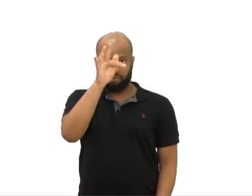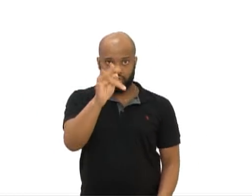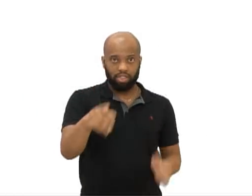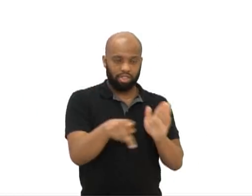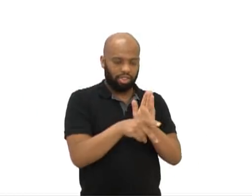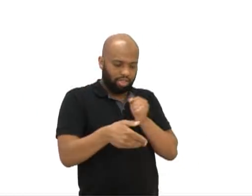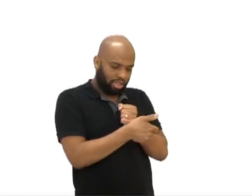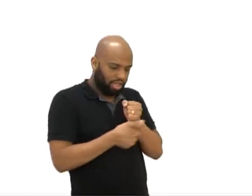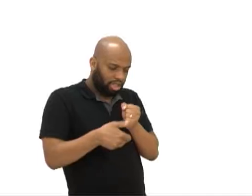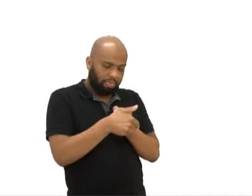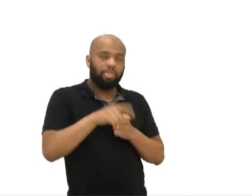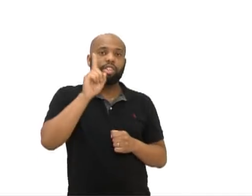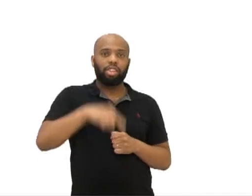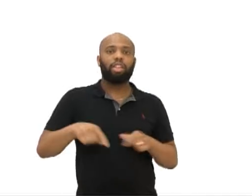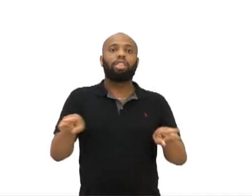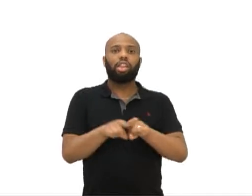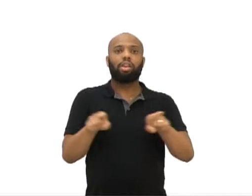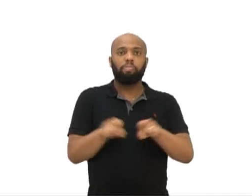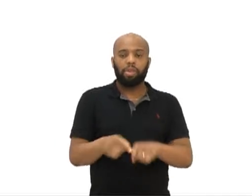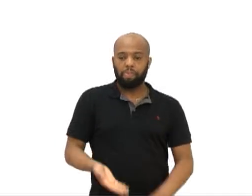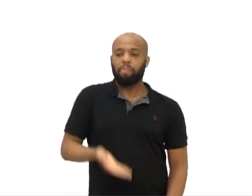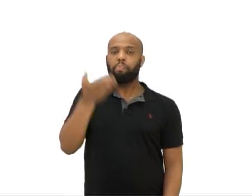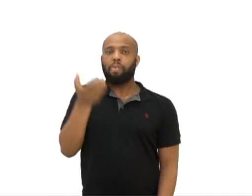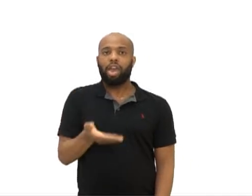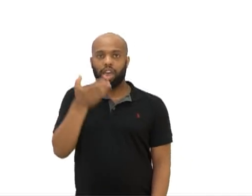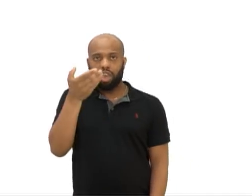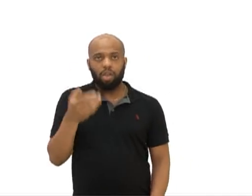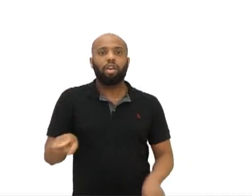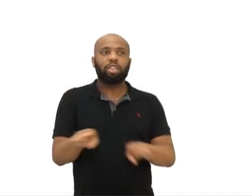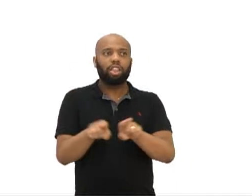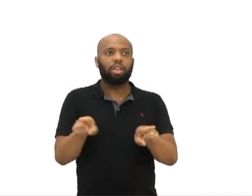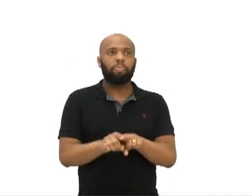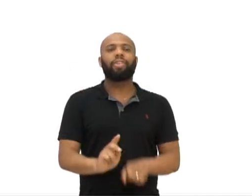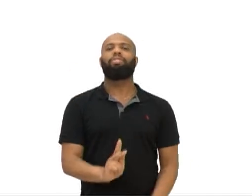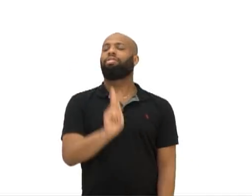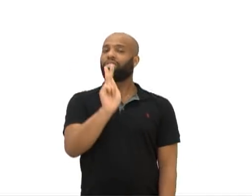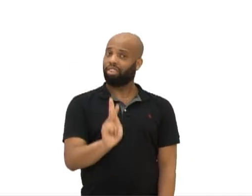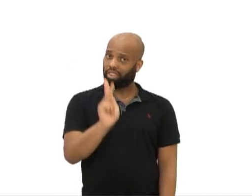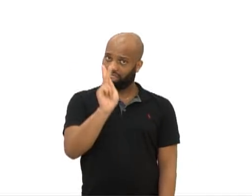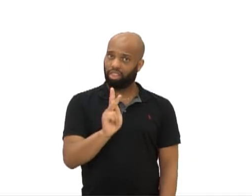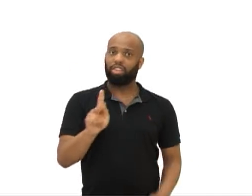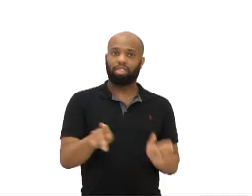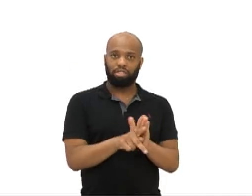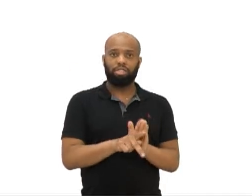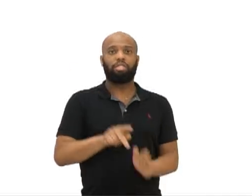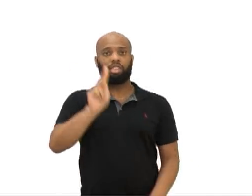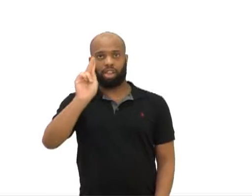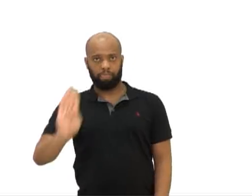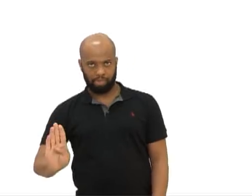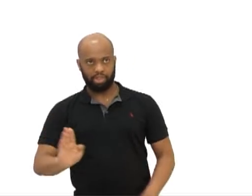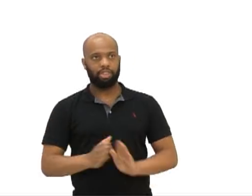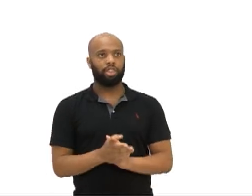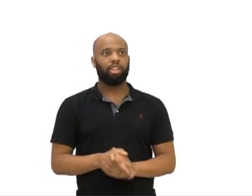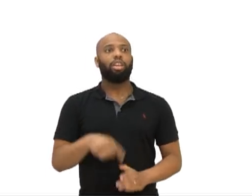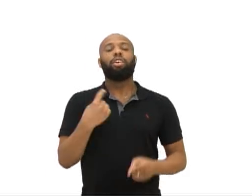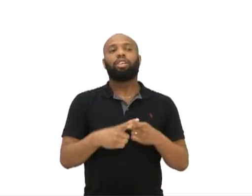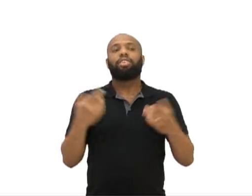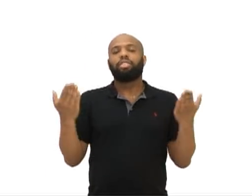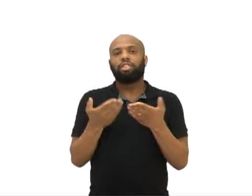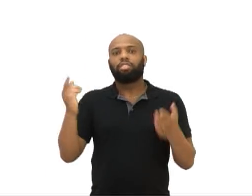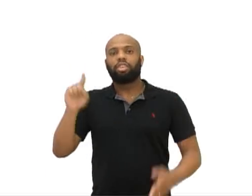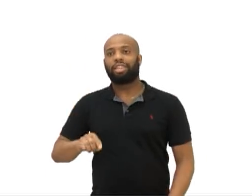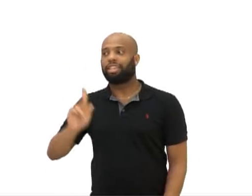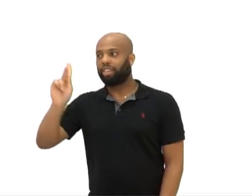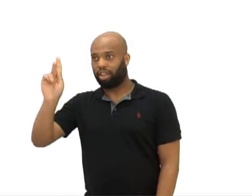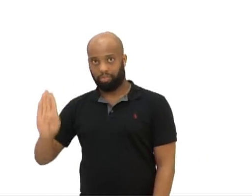base, maior vai ser também a constante de ionização das bases. Lembra, né? Estamos falando